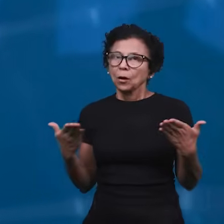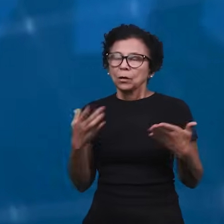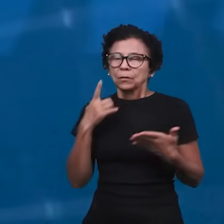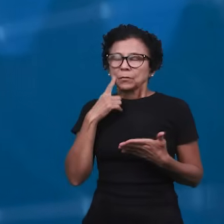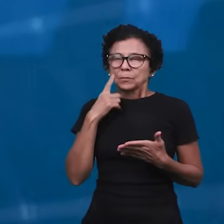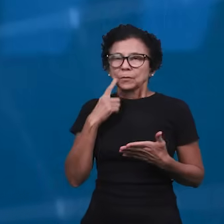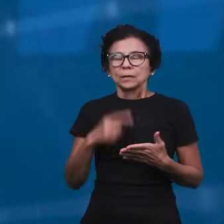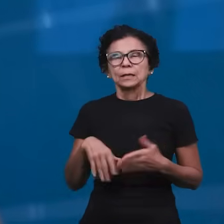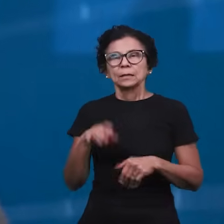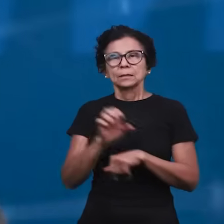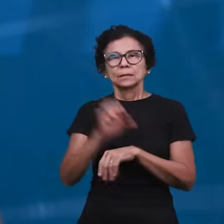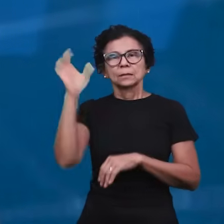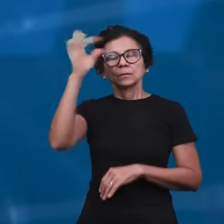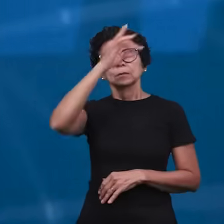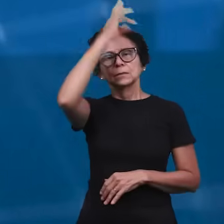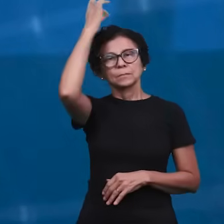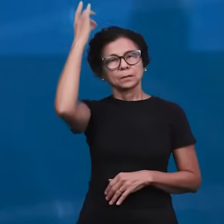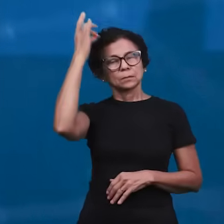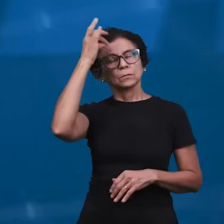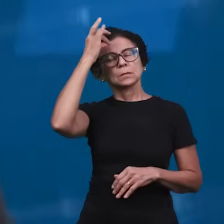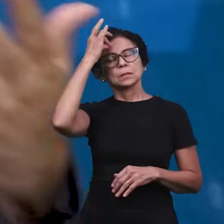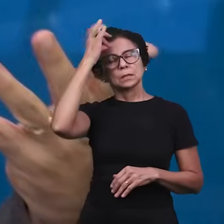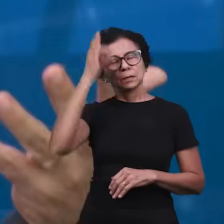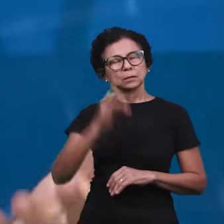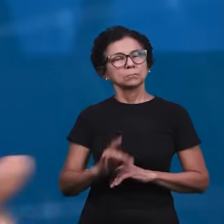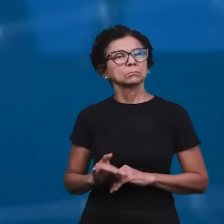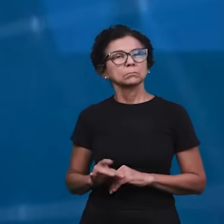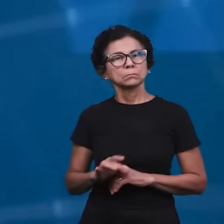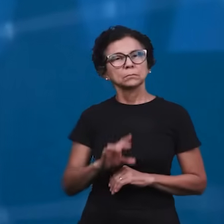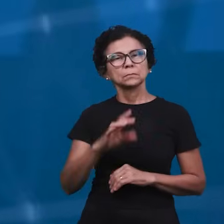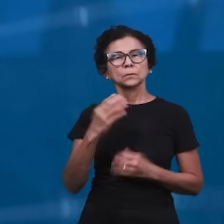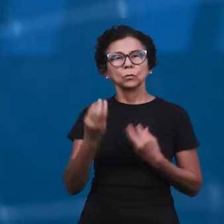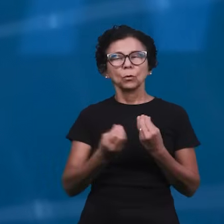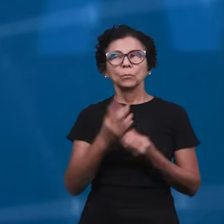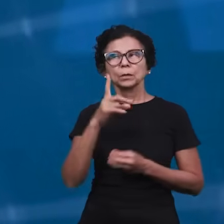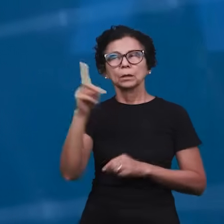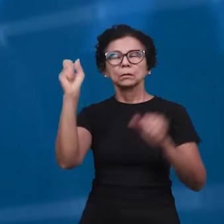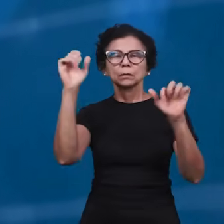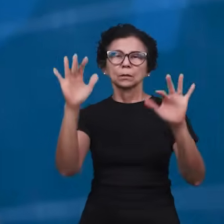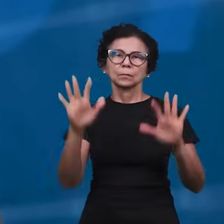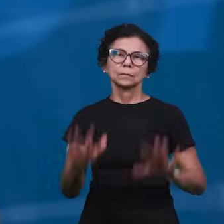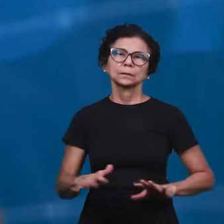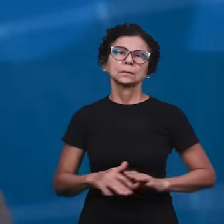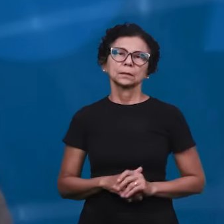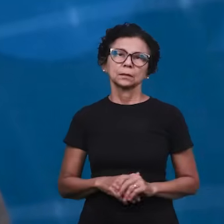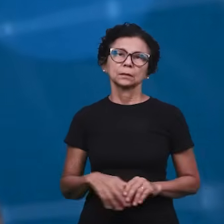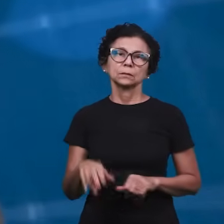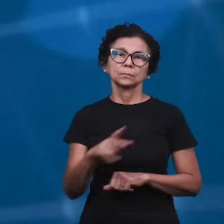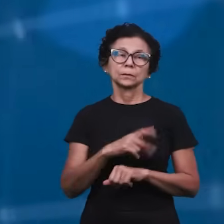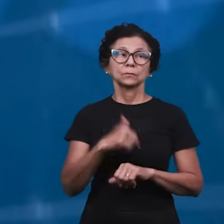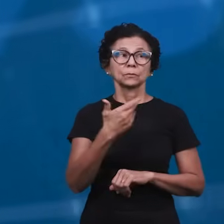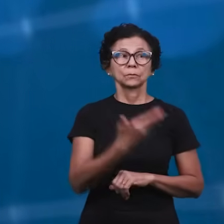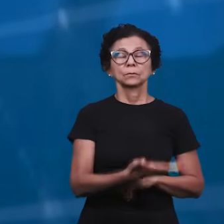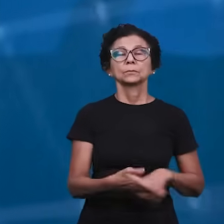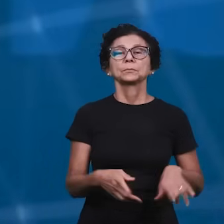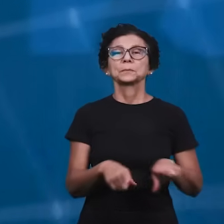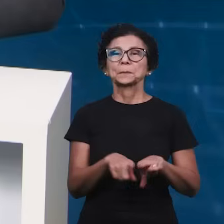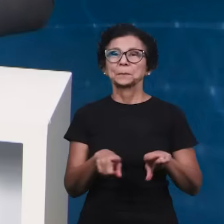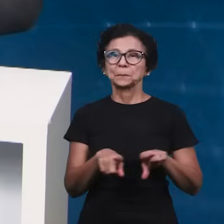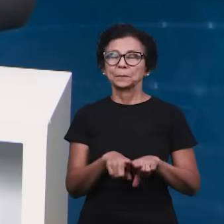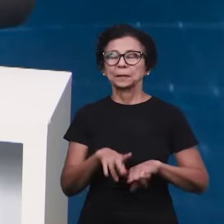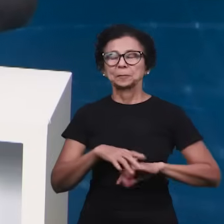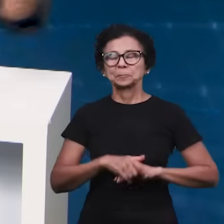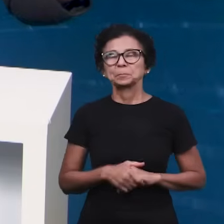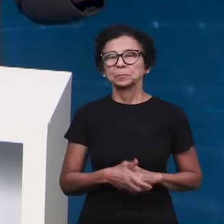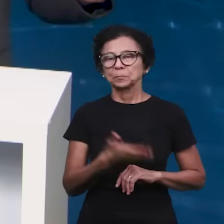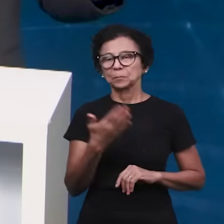hoje aqui do Maranhão News nós vamos falar sobre o estado do Espírito Santo e aquilo que Deus tem operado grandemente a obra no exterior. Então vem para